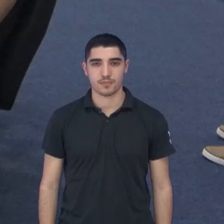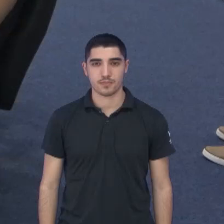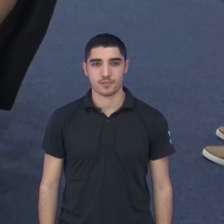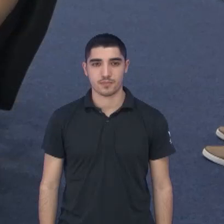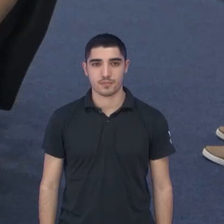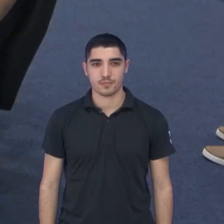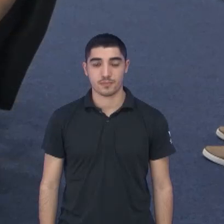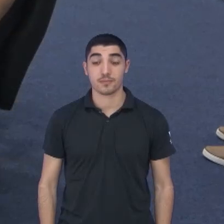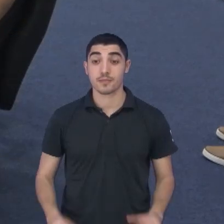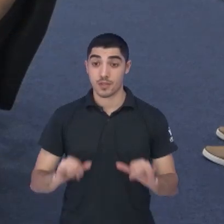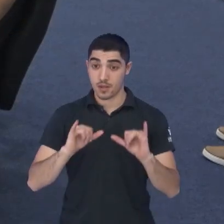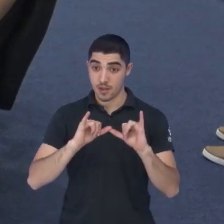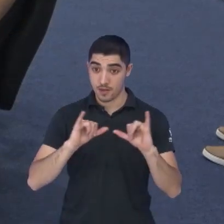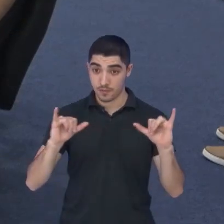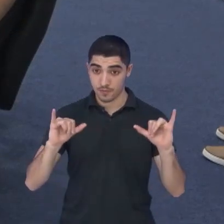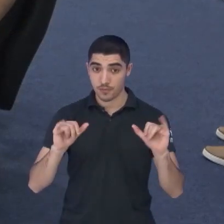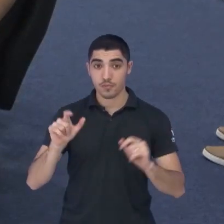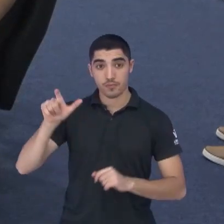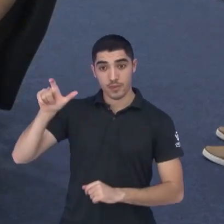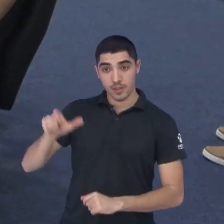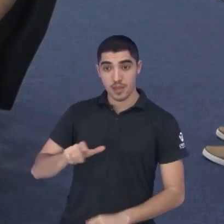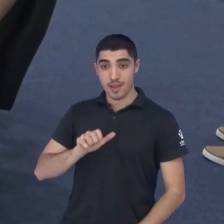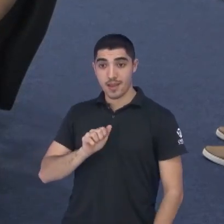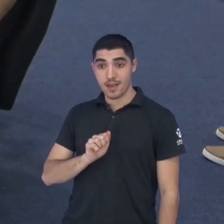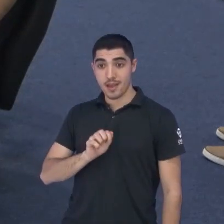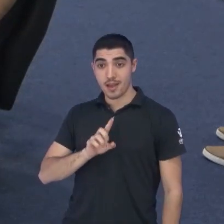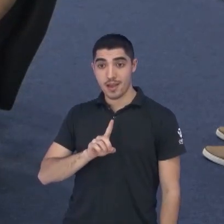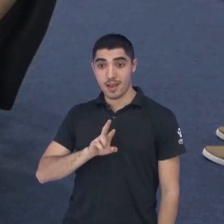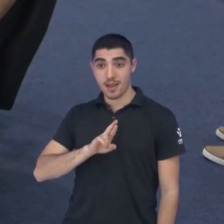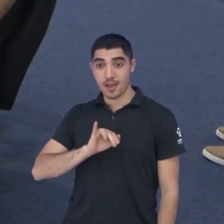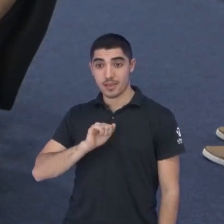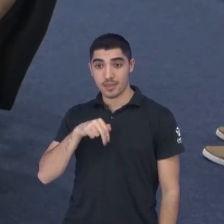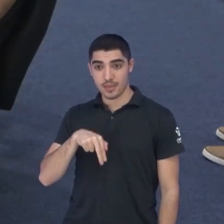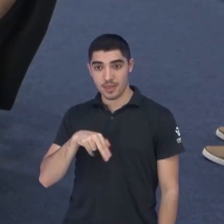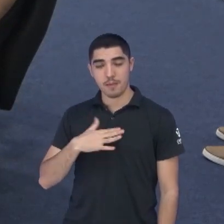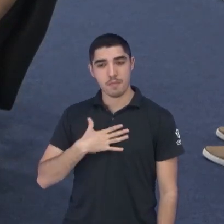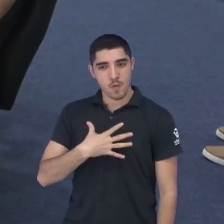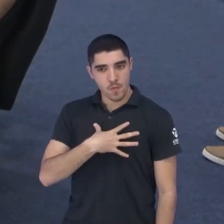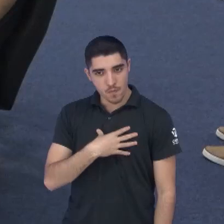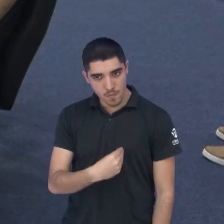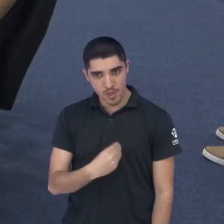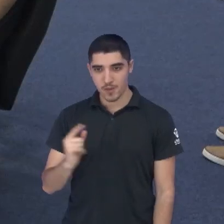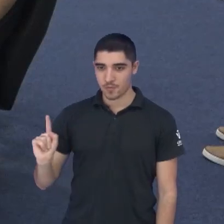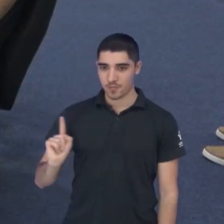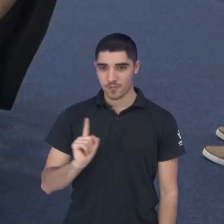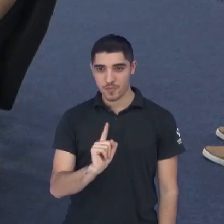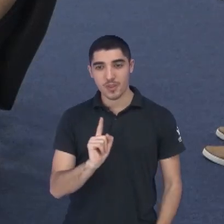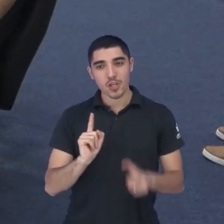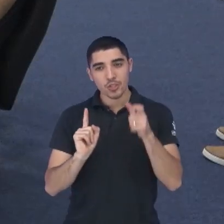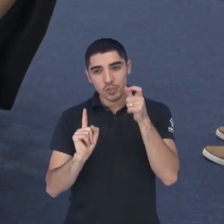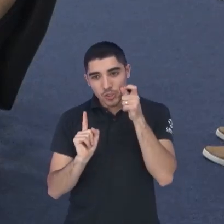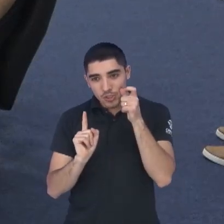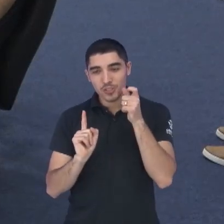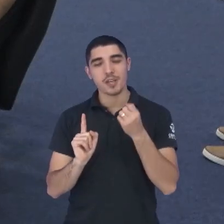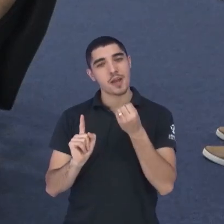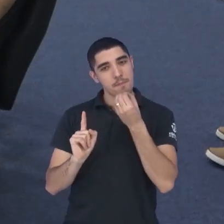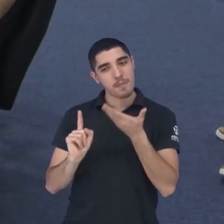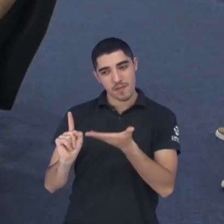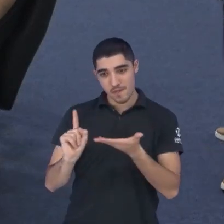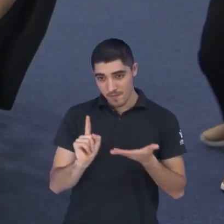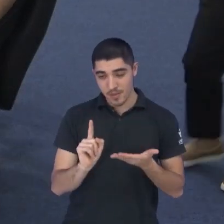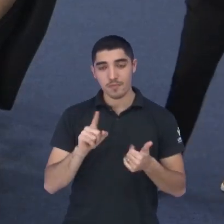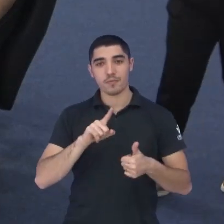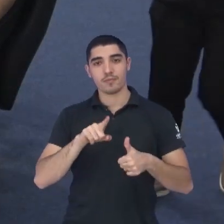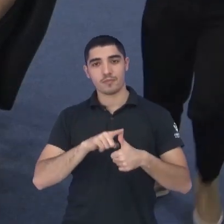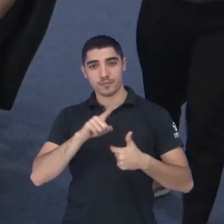Registrar a presença aqui do Adrian. Meu filho Adrian hoje veio assistir a sessão. Seja bem-vindo, Adrian. Leandro